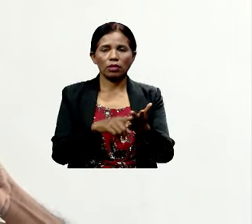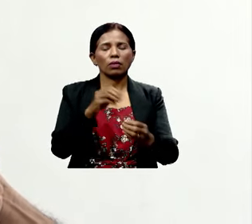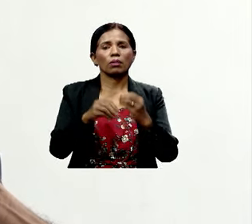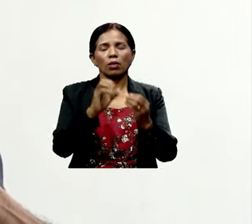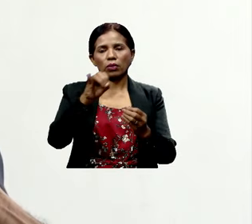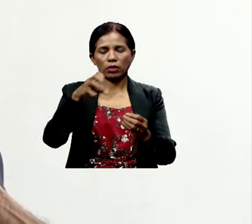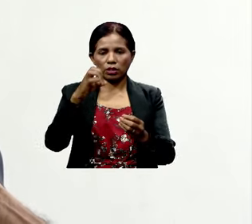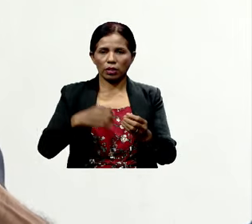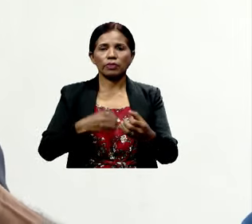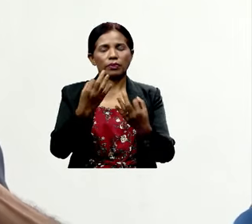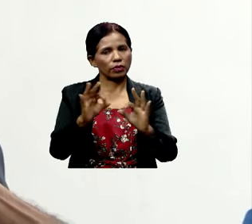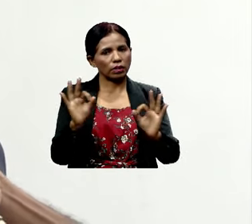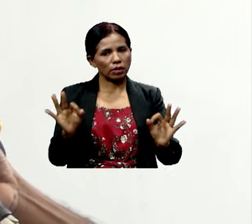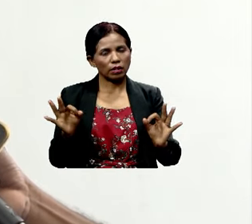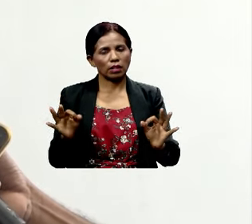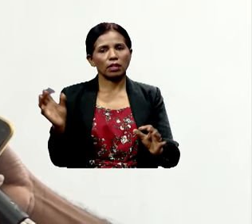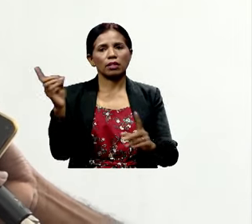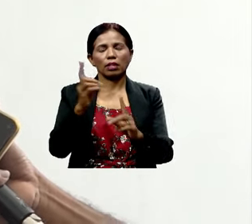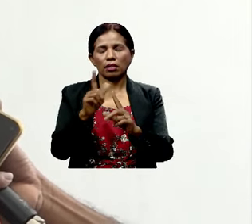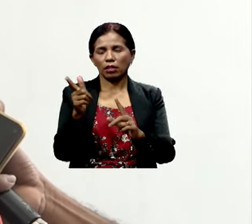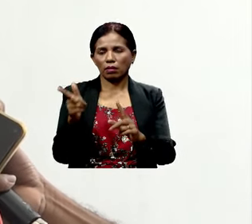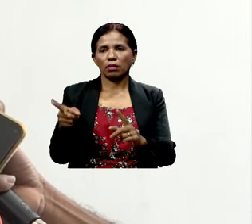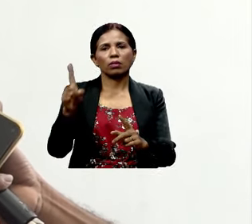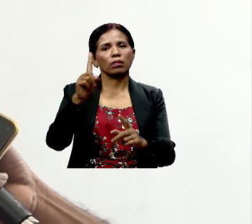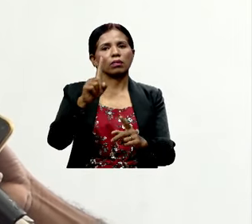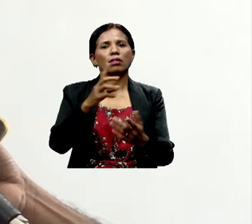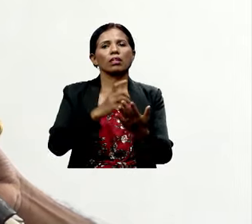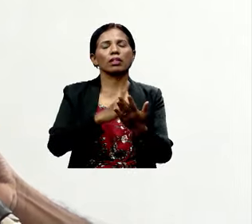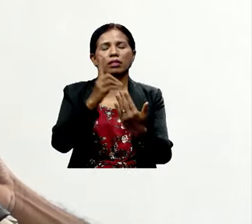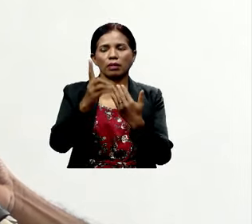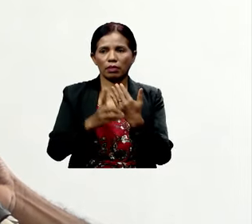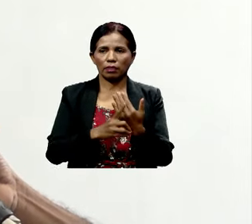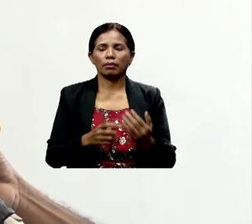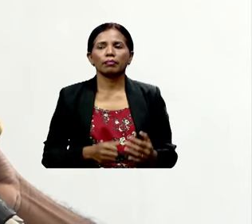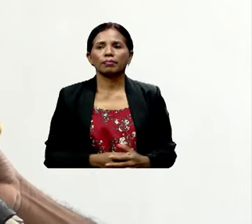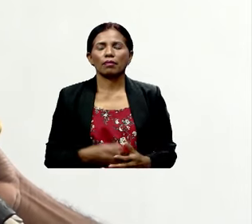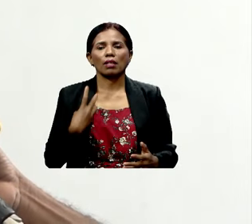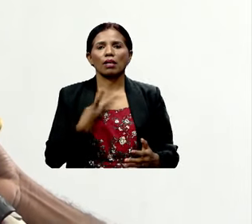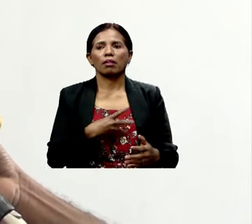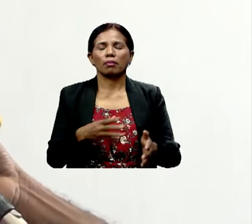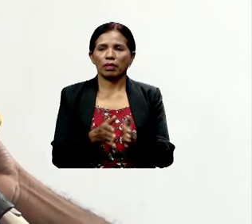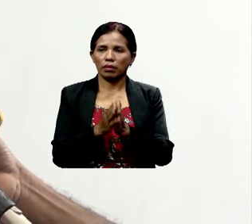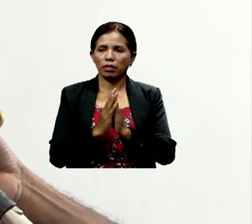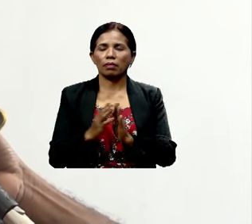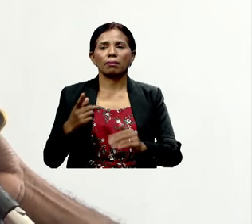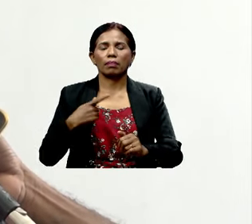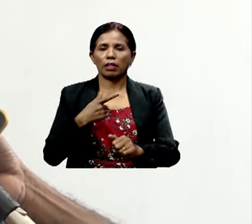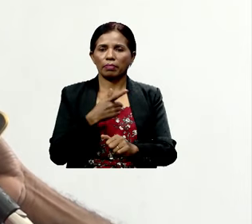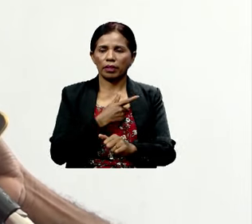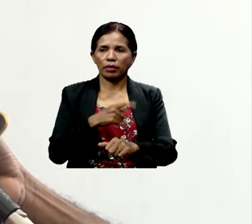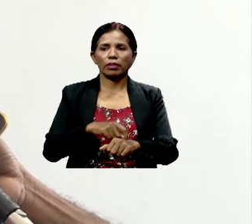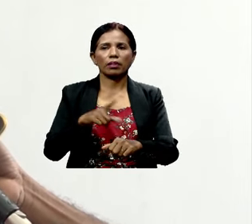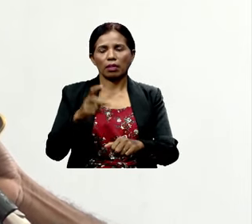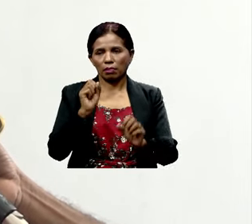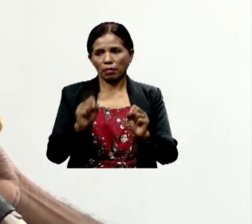ultrapassa tia to 31 de dezembro. Mas me husuka tak parlamento bele